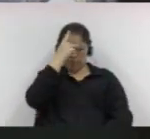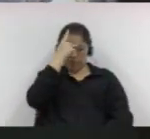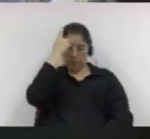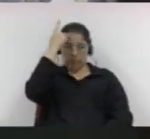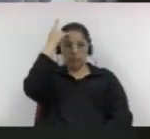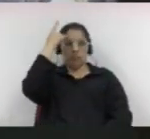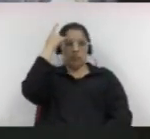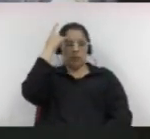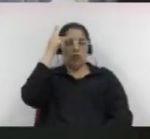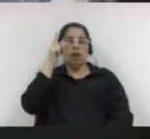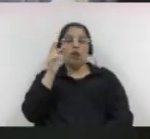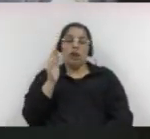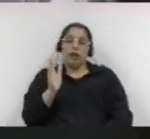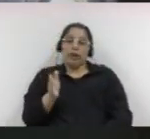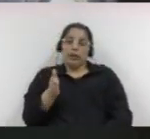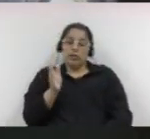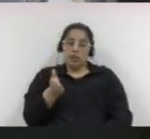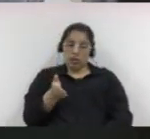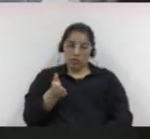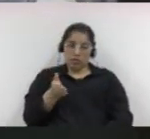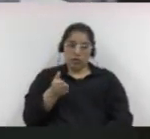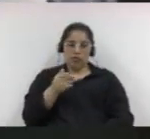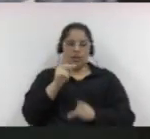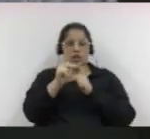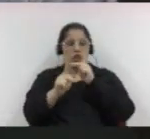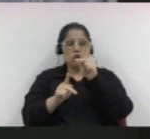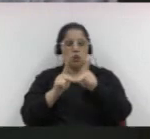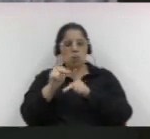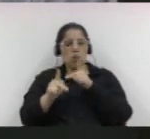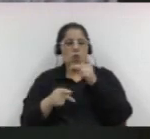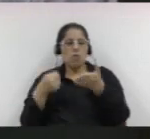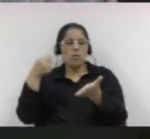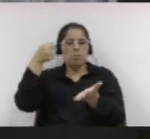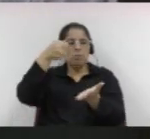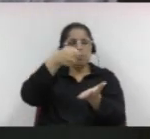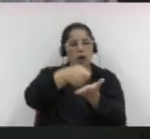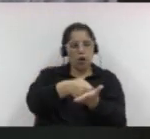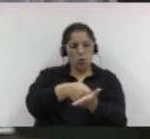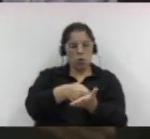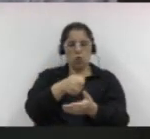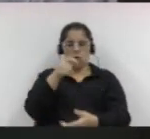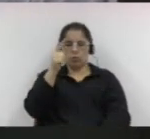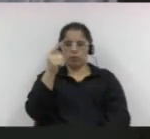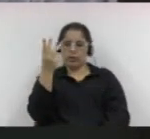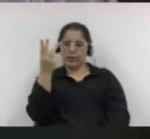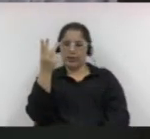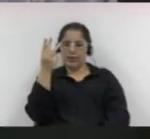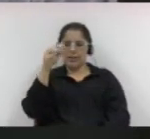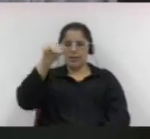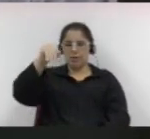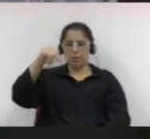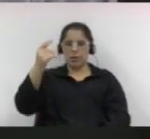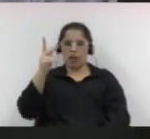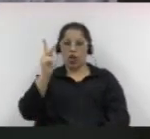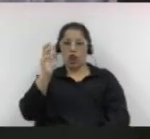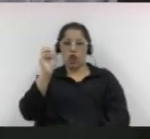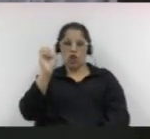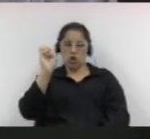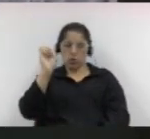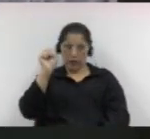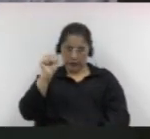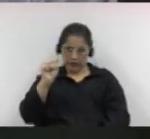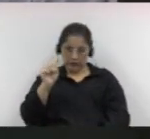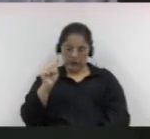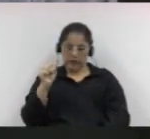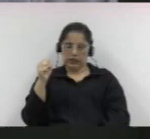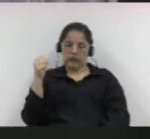já que o povo pagou 13 milhões naquele espaço, que eu não posso falar que aquilo é obra, não posso